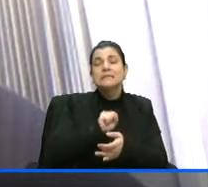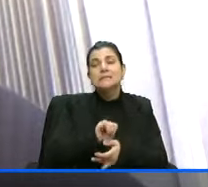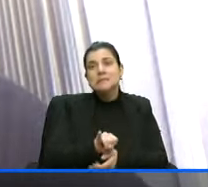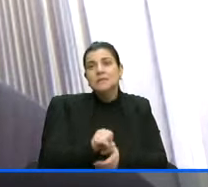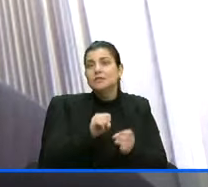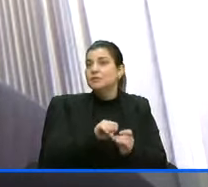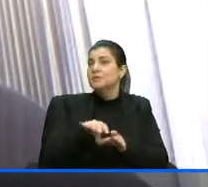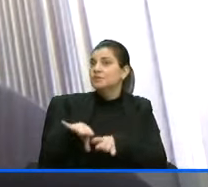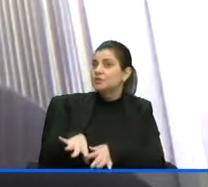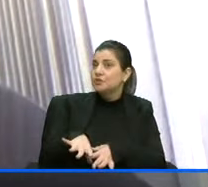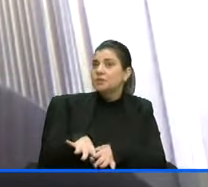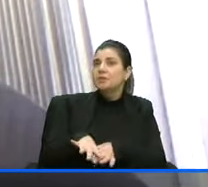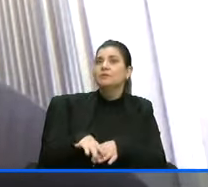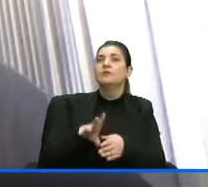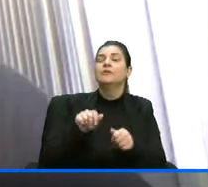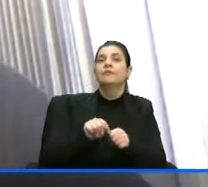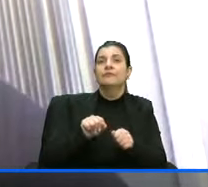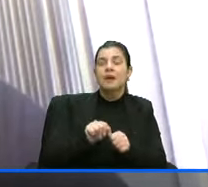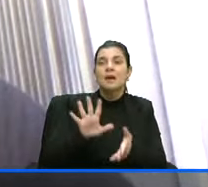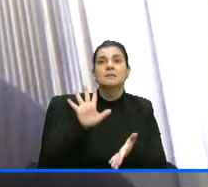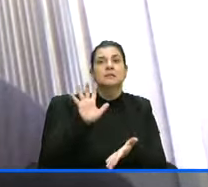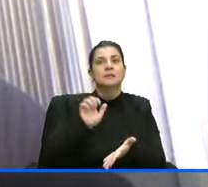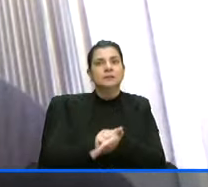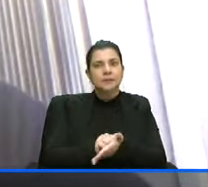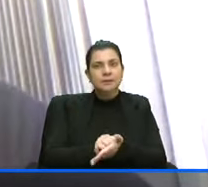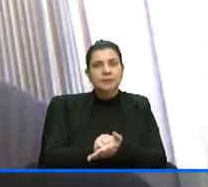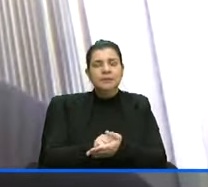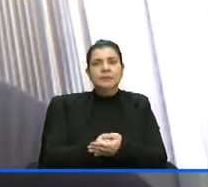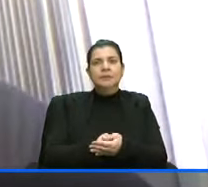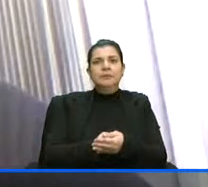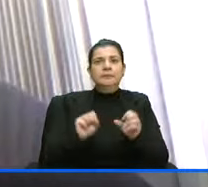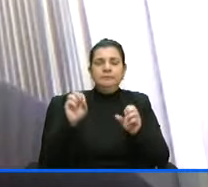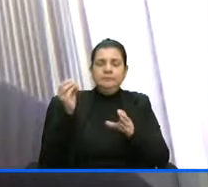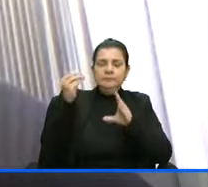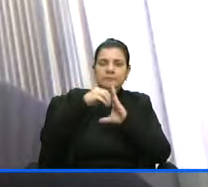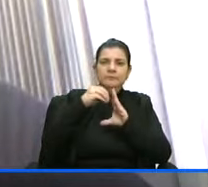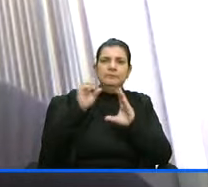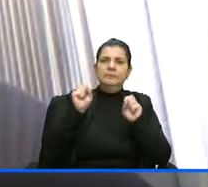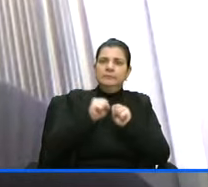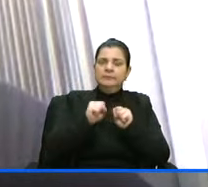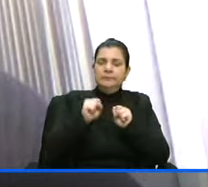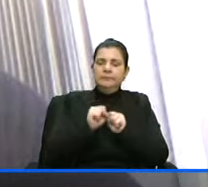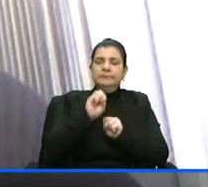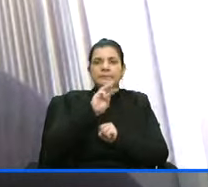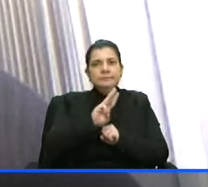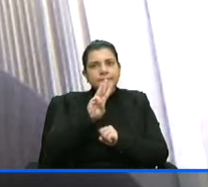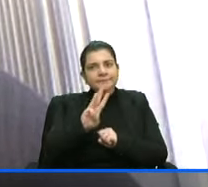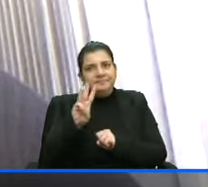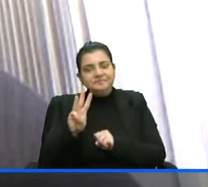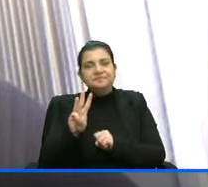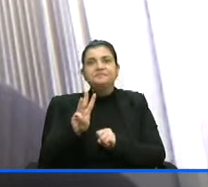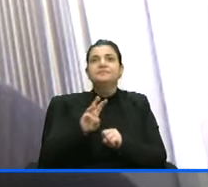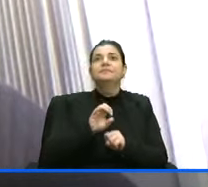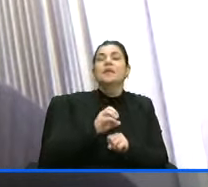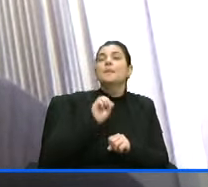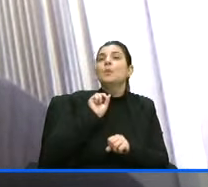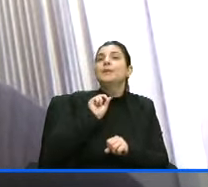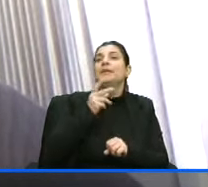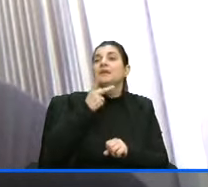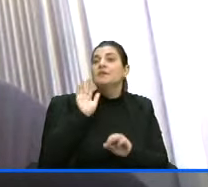preciso que ele faça o registro, porque é idade obrigatória. Coloca no teu sistema o que que a família disse, aonde estava, se mudou, se não